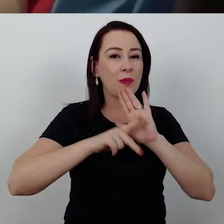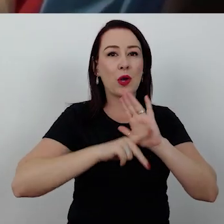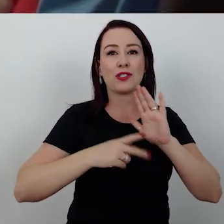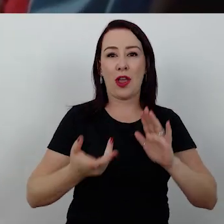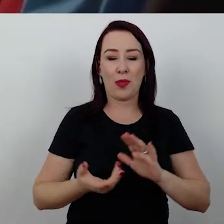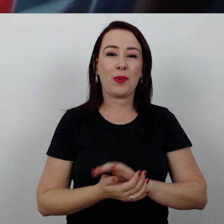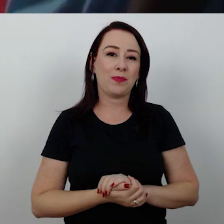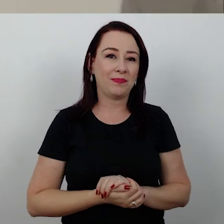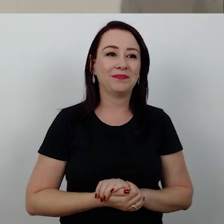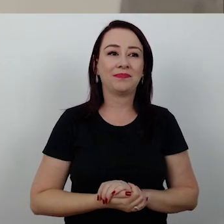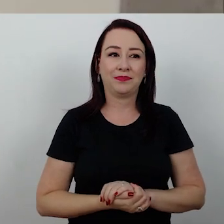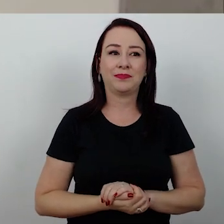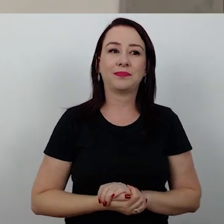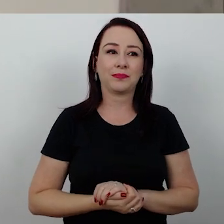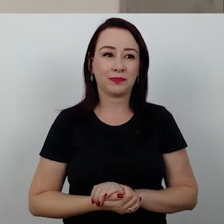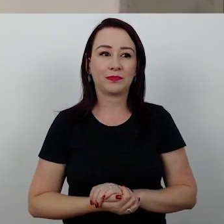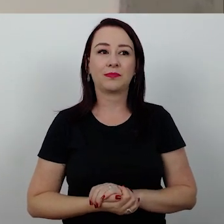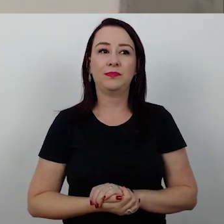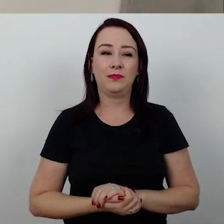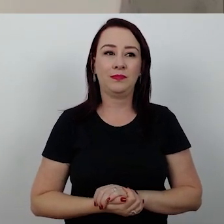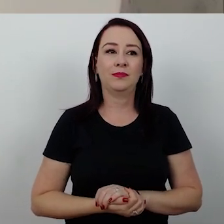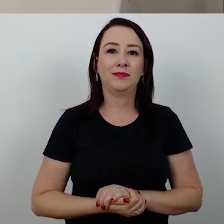e de realização.